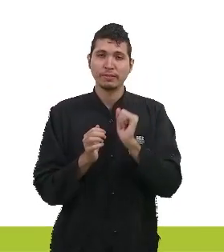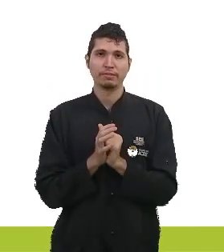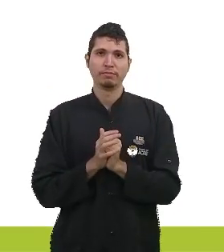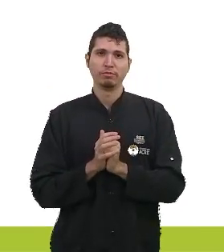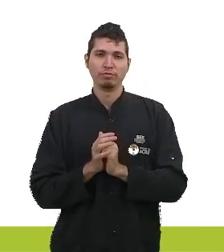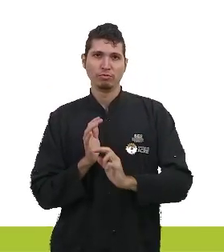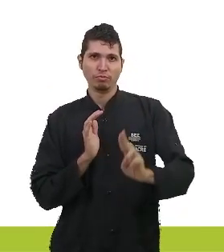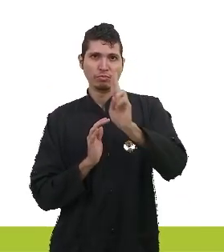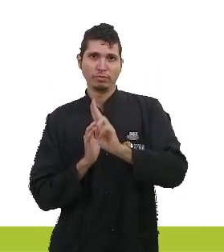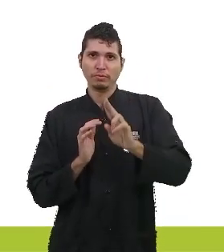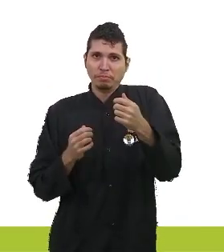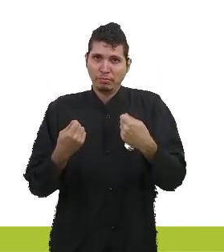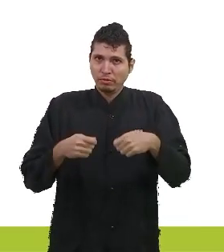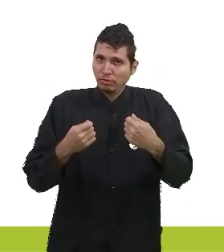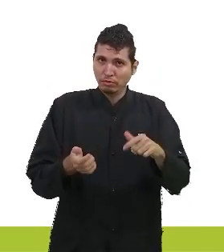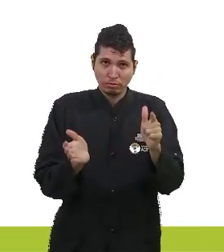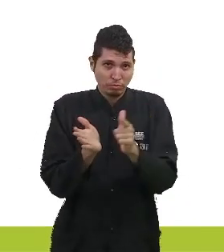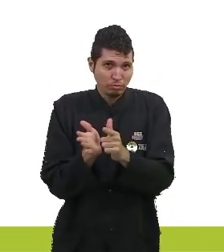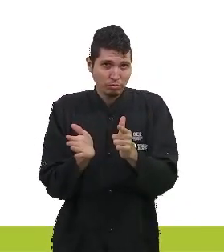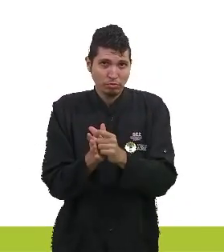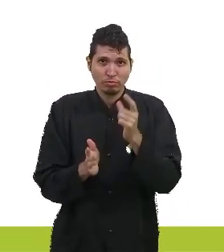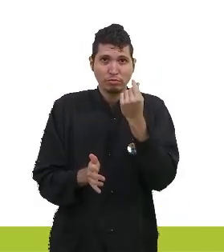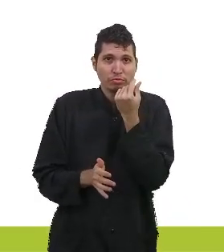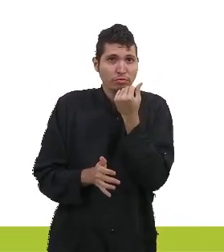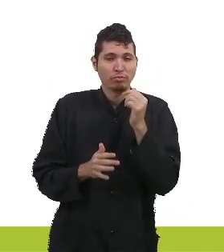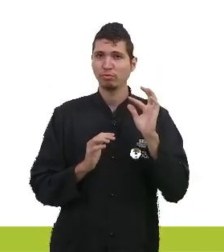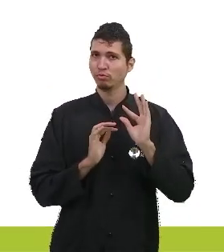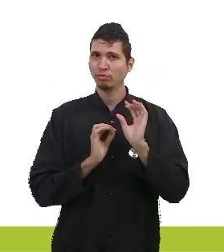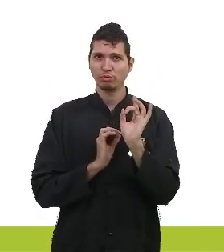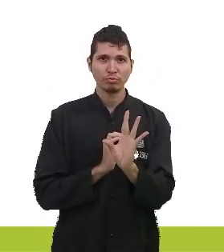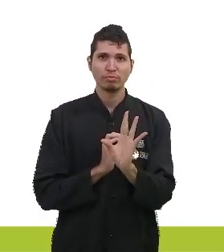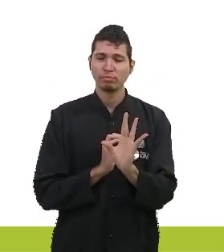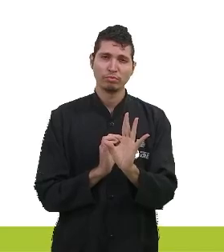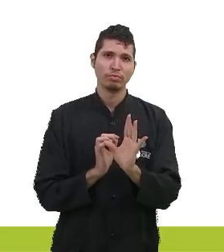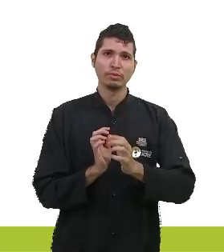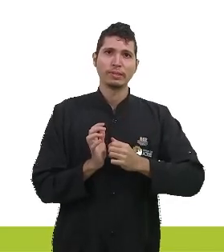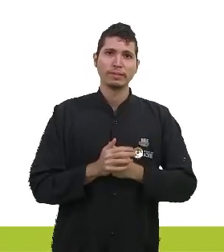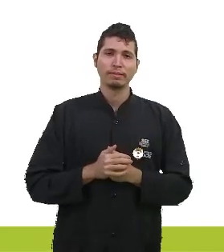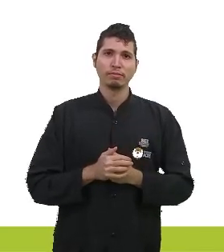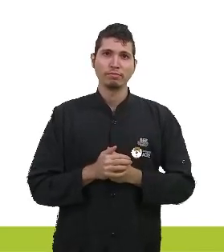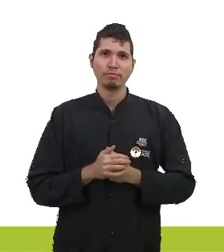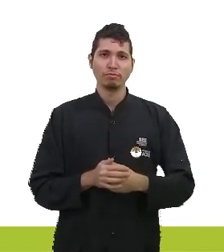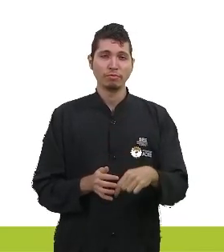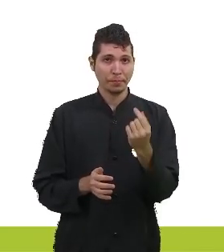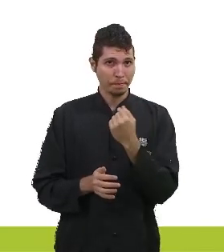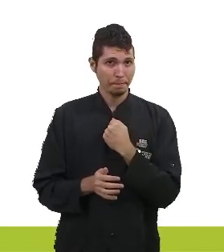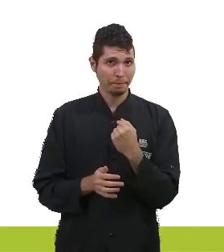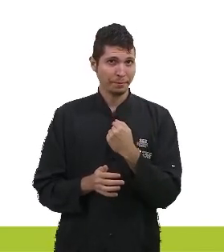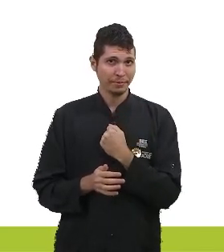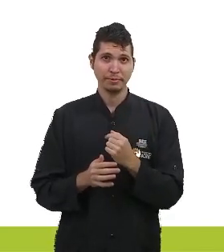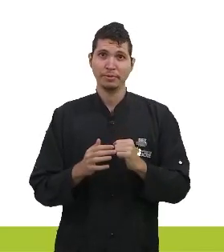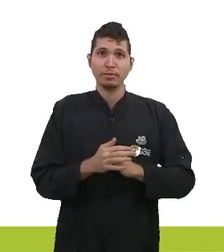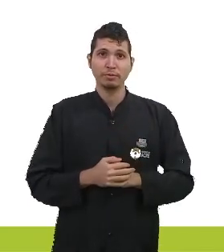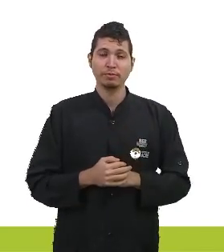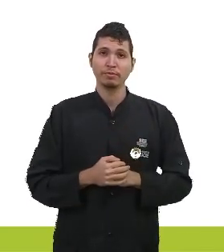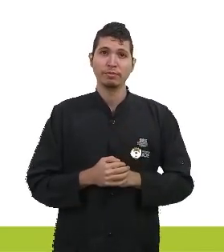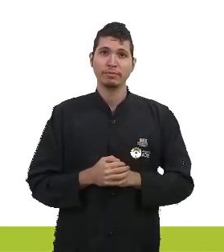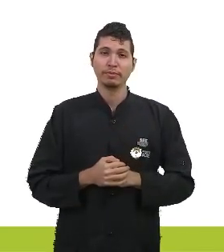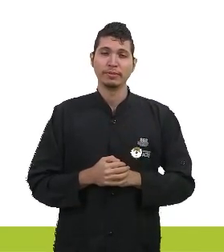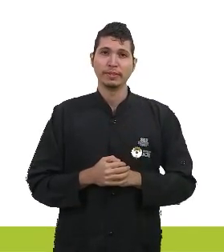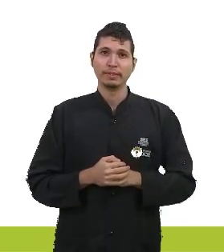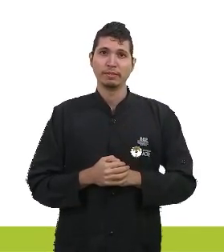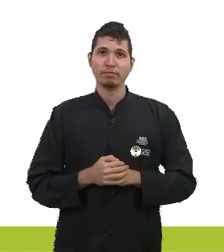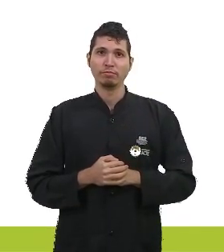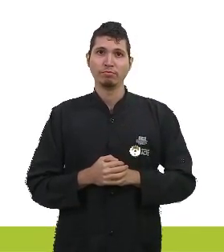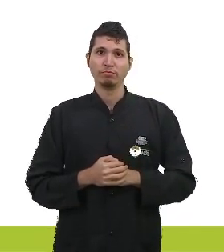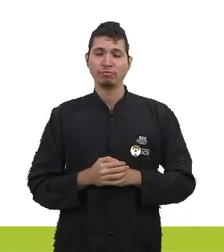um papel e um lápis para organizar as tarefas. Eu, particularmente, utilizava muito no meu tempo de acadêmico